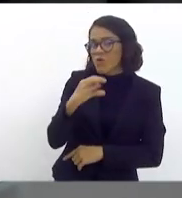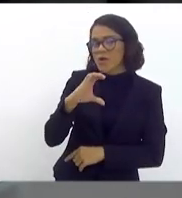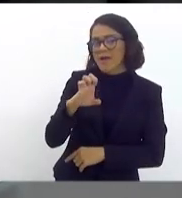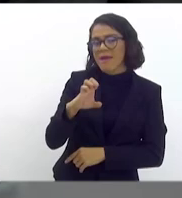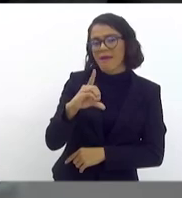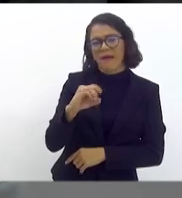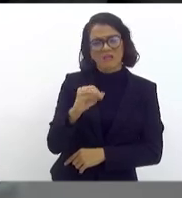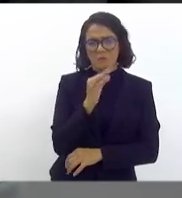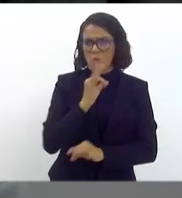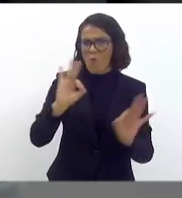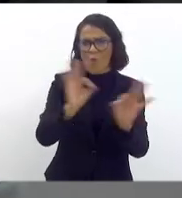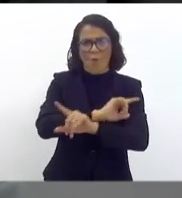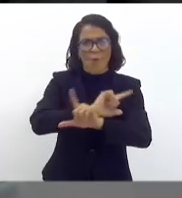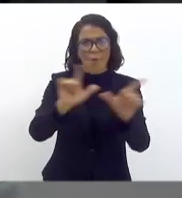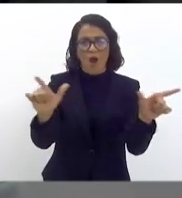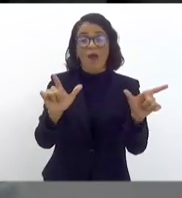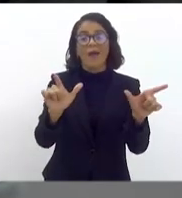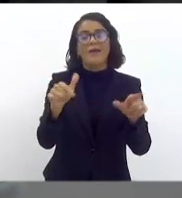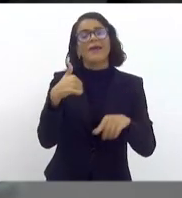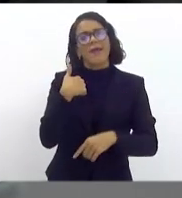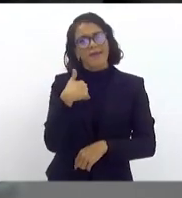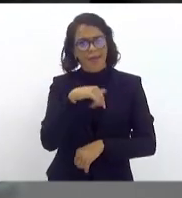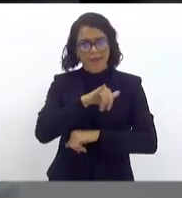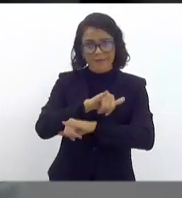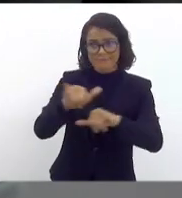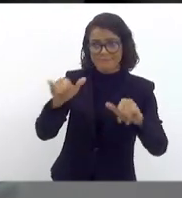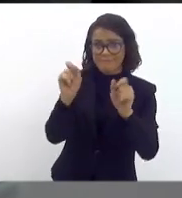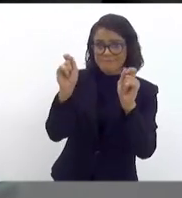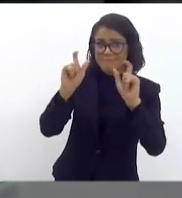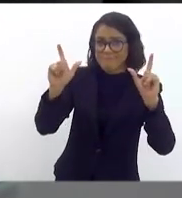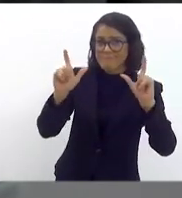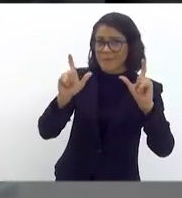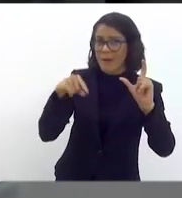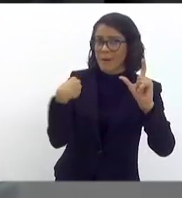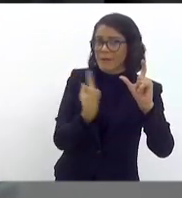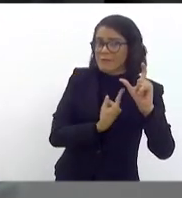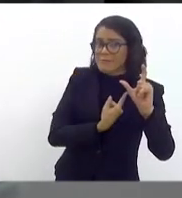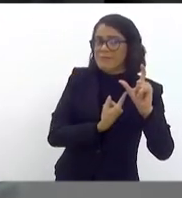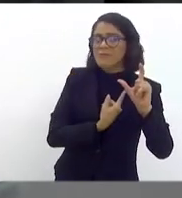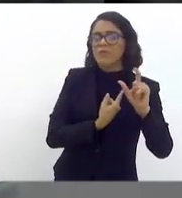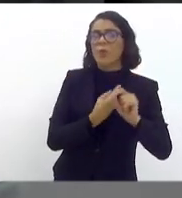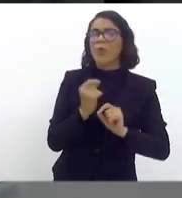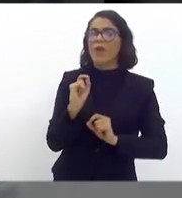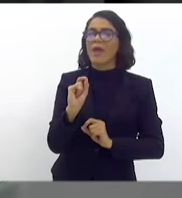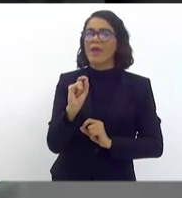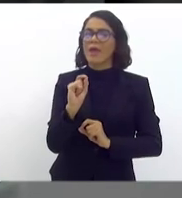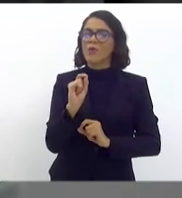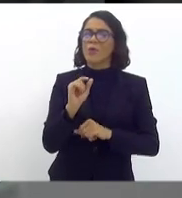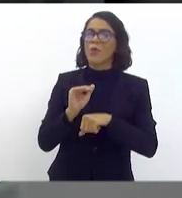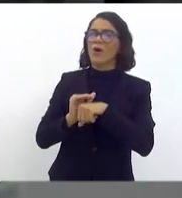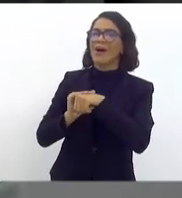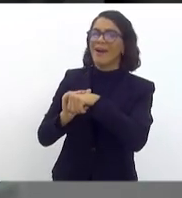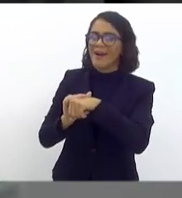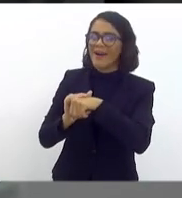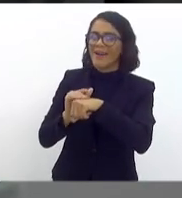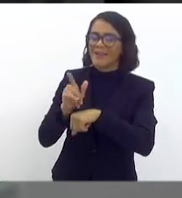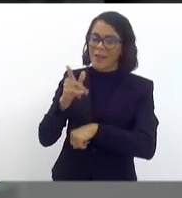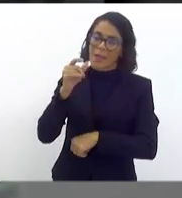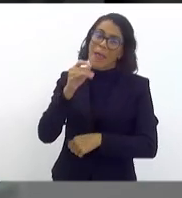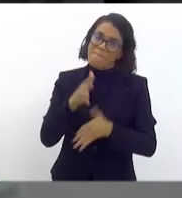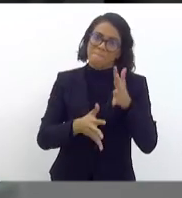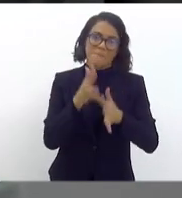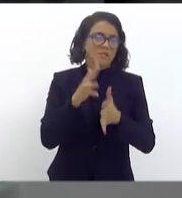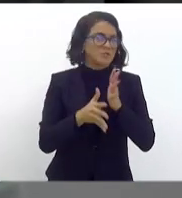está representada. E aí eu chamo a atenção de Vossa Excelência para que a gente não incorra, em primeiro lugar, um